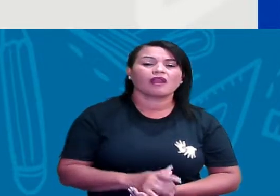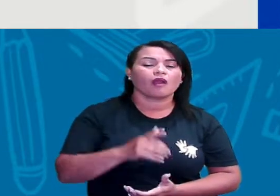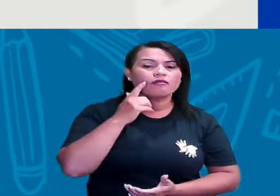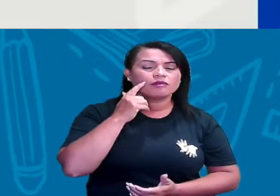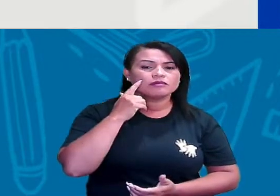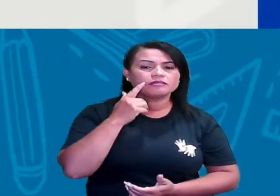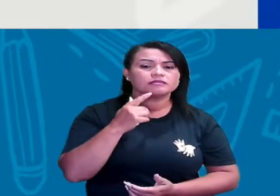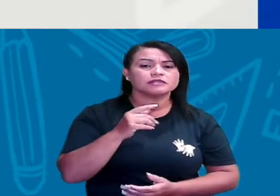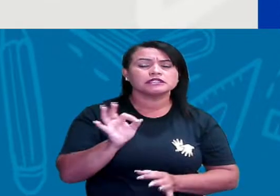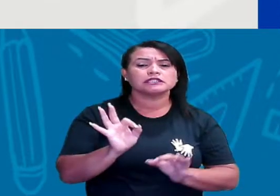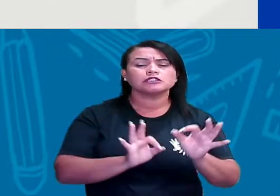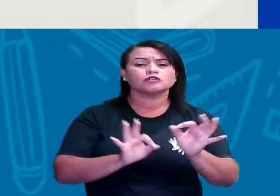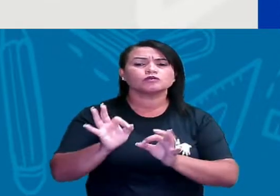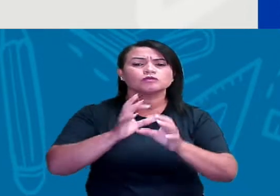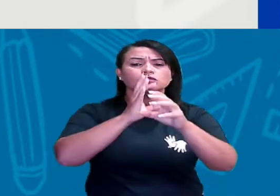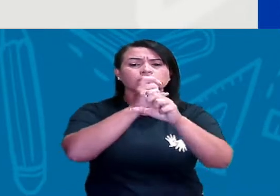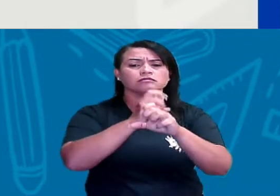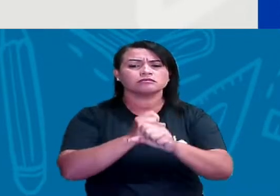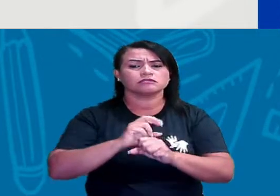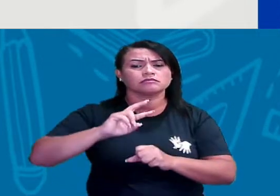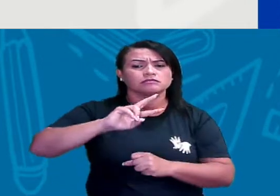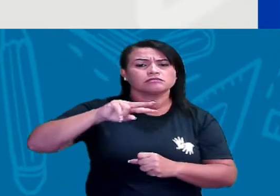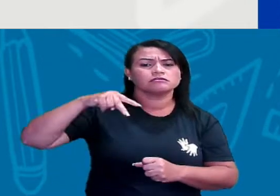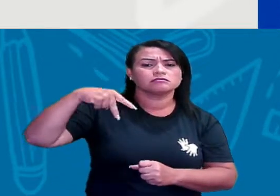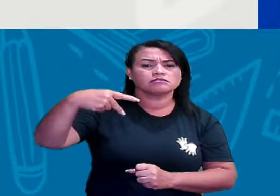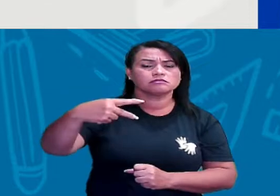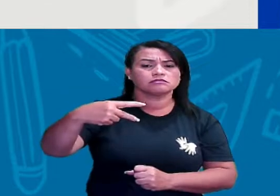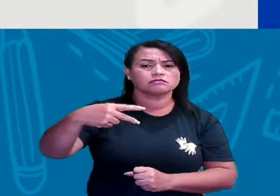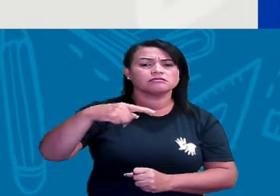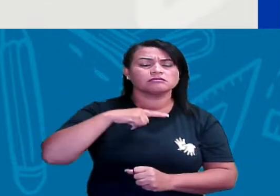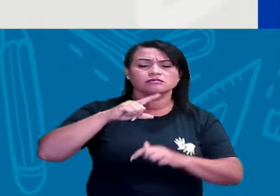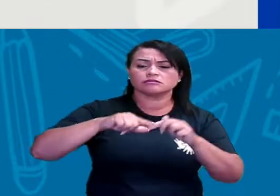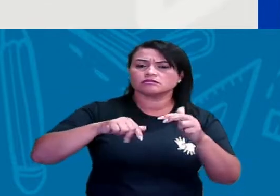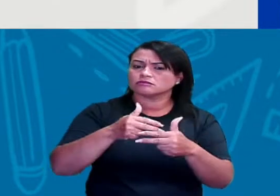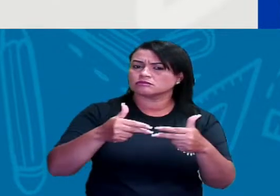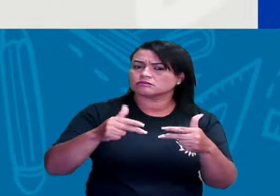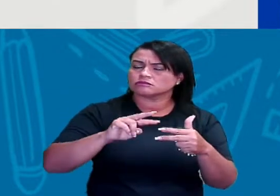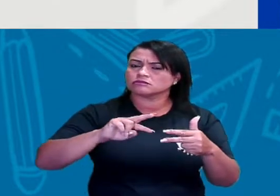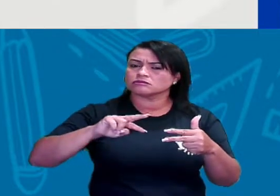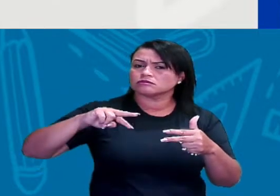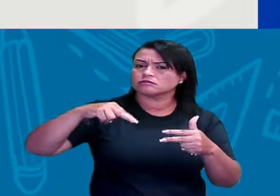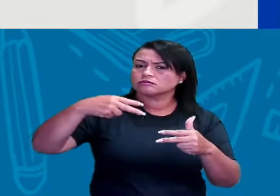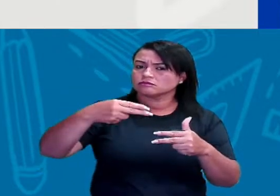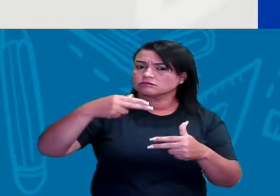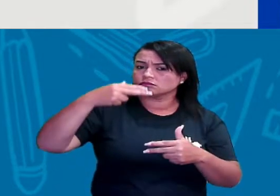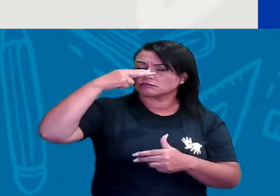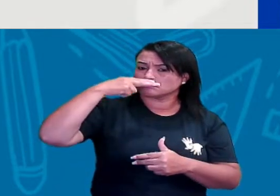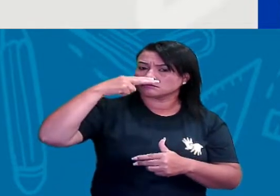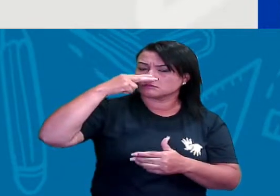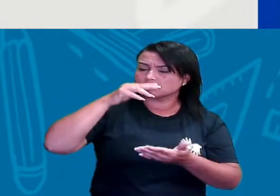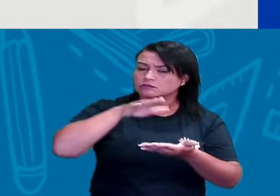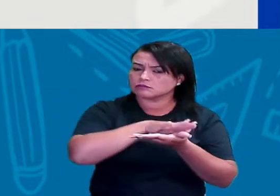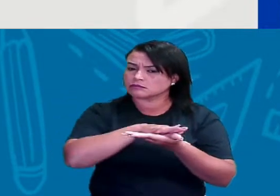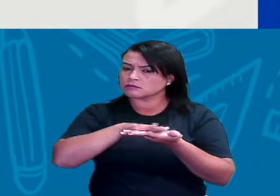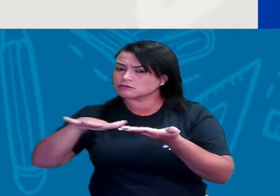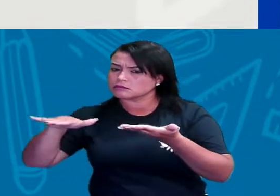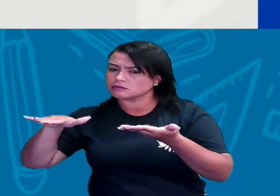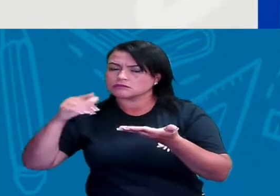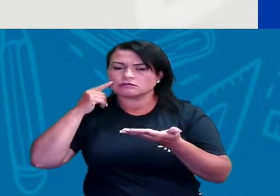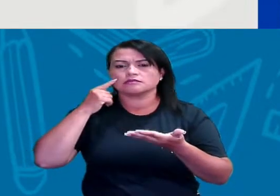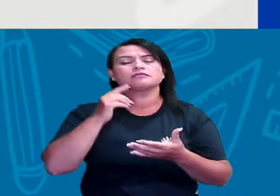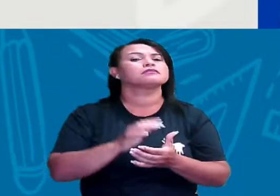Propriedades operatórias da potenciação. Produto de potência de mesma base, tá certo? Então, nós temos o